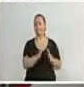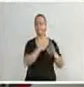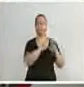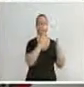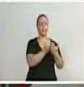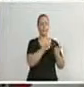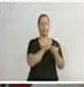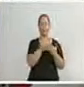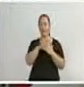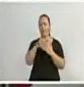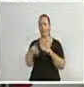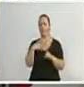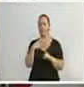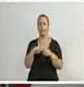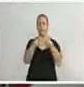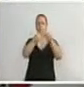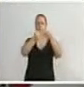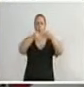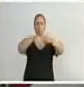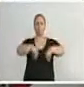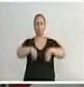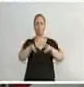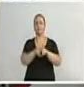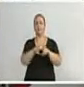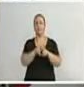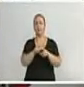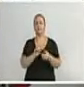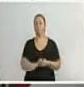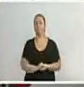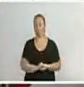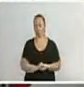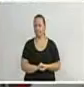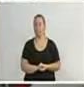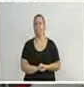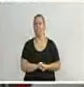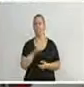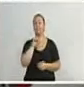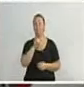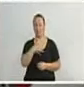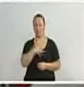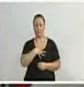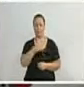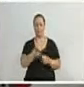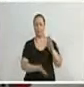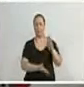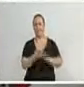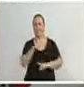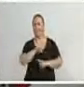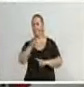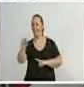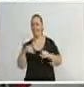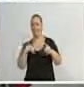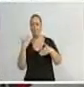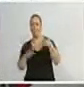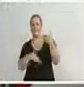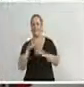os nossos filhos continuarem a sair de casa sem o senso, a noção do justo, do injusto, do certo e do errado,